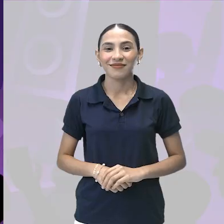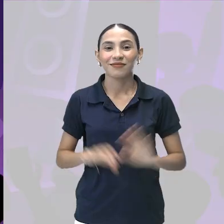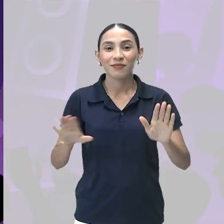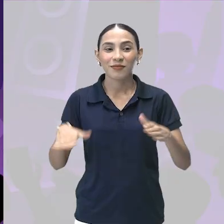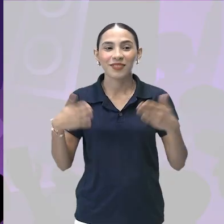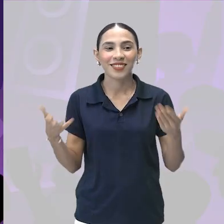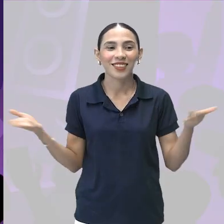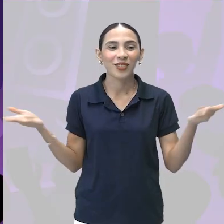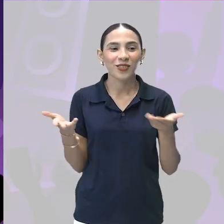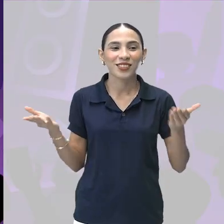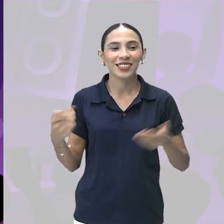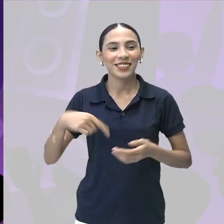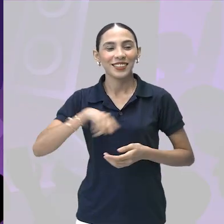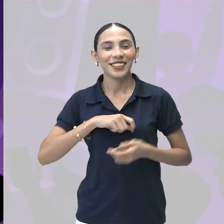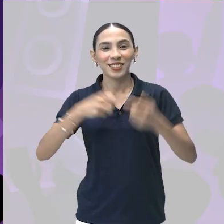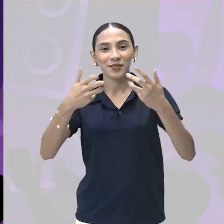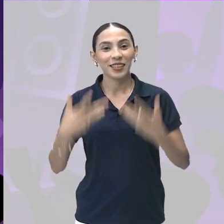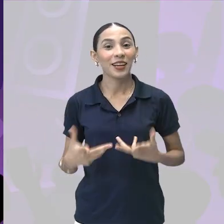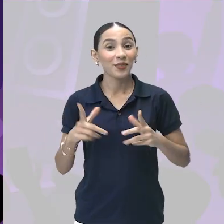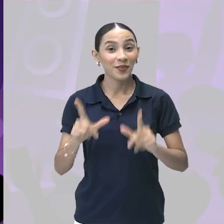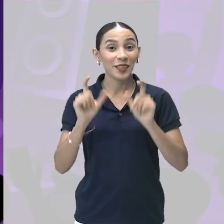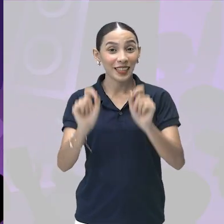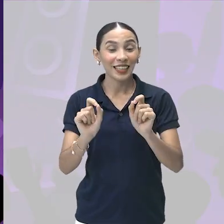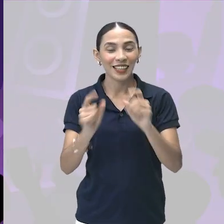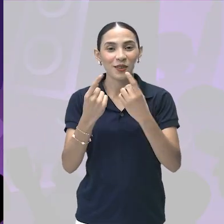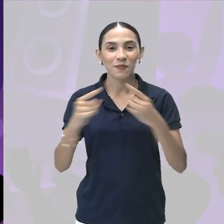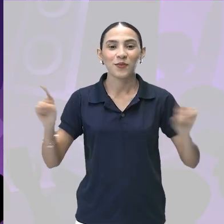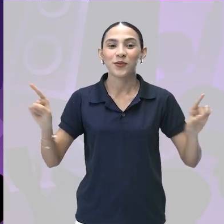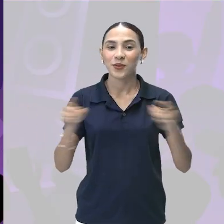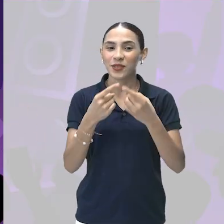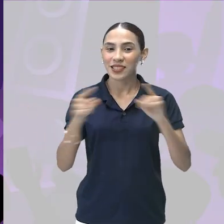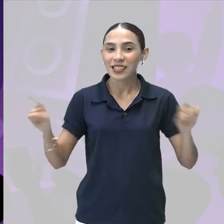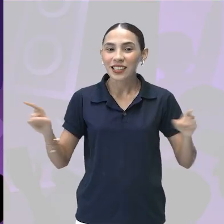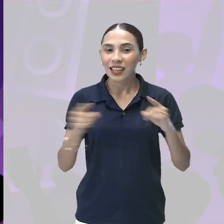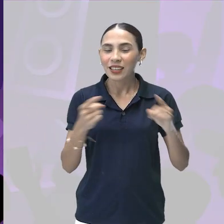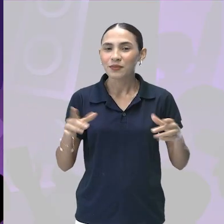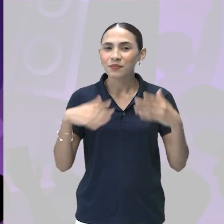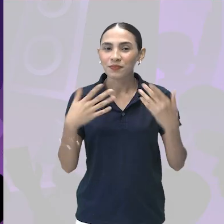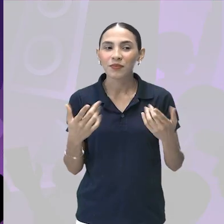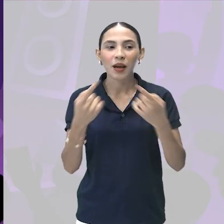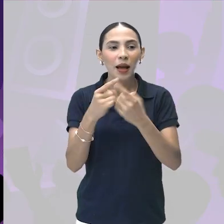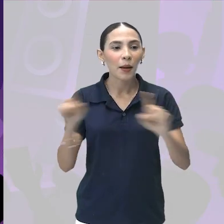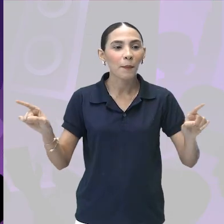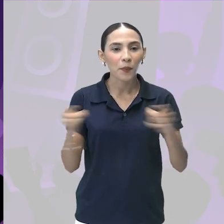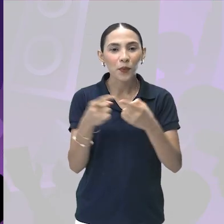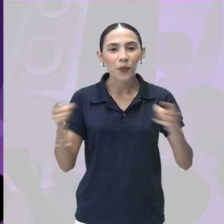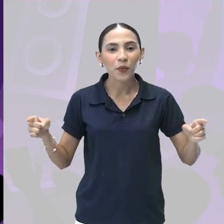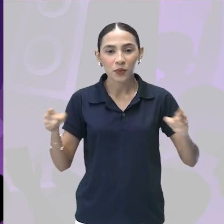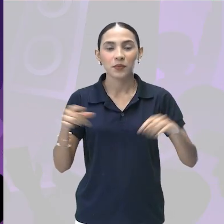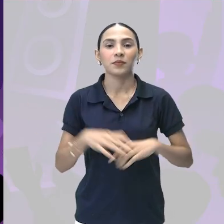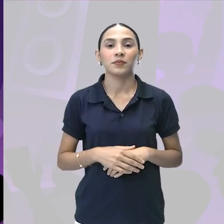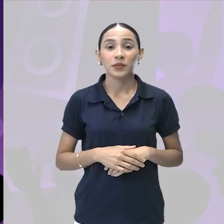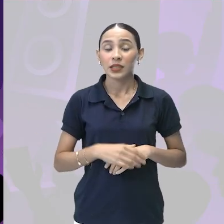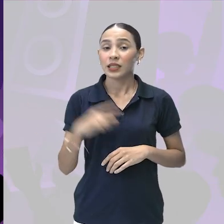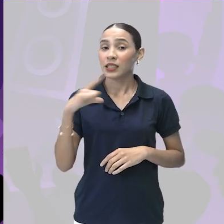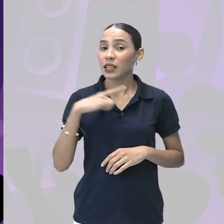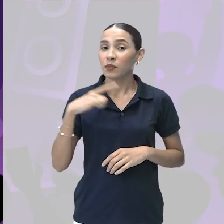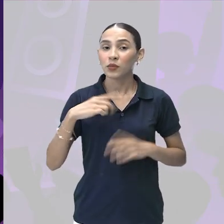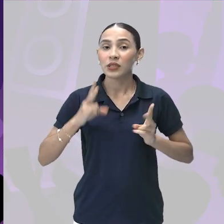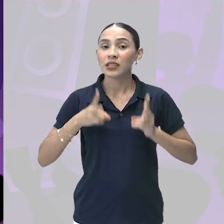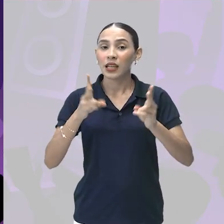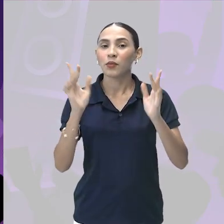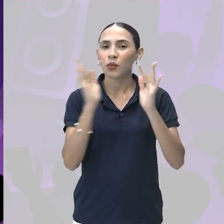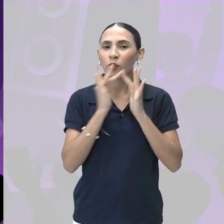Então, hoje nós vamos falar sobre música. E a música, ela está no nosso